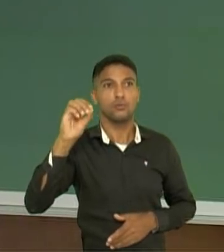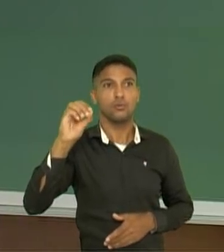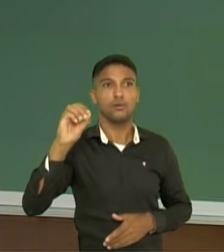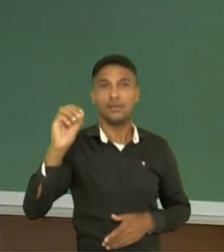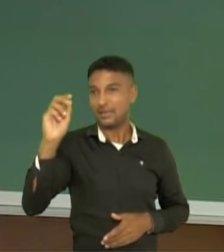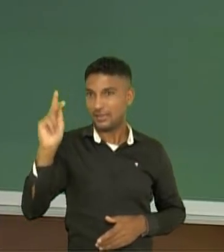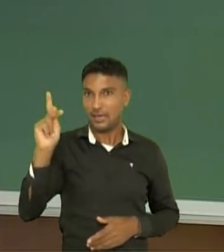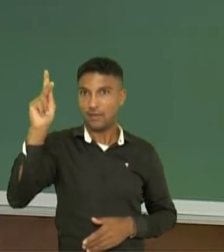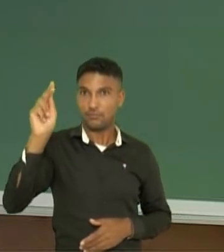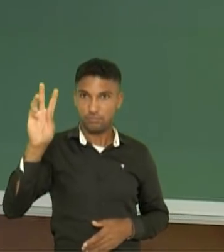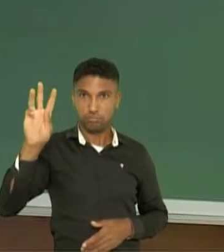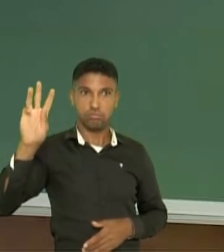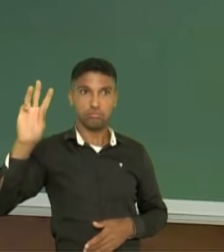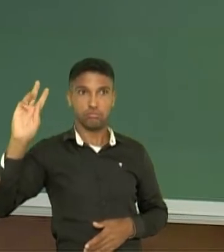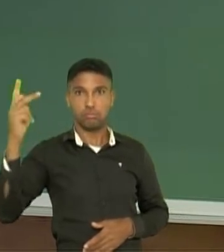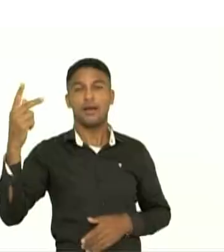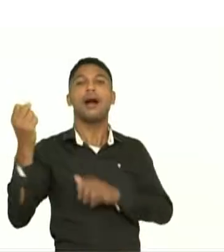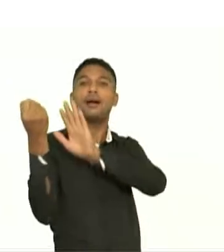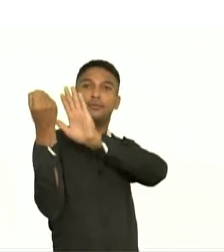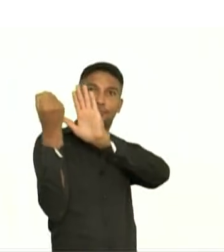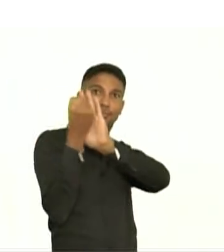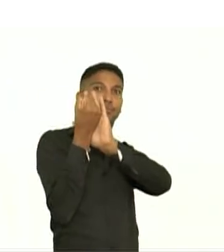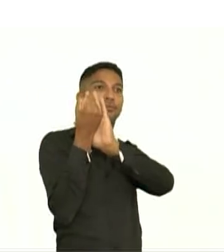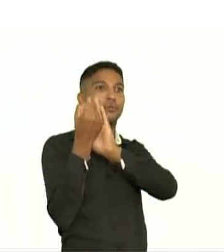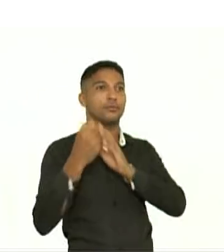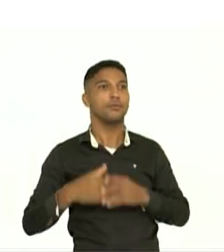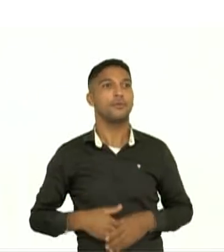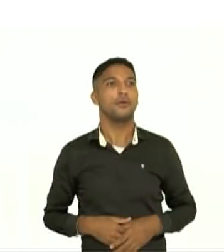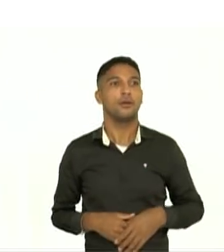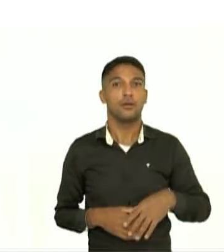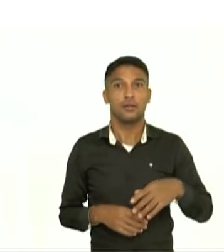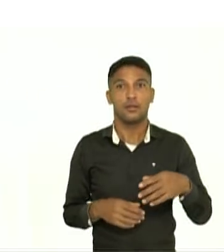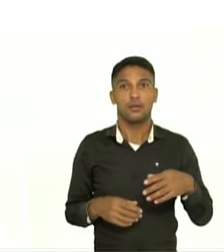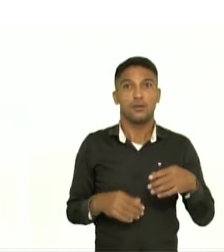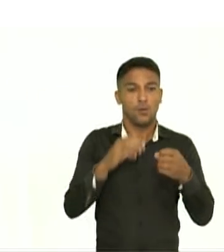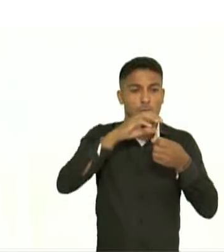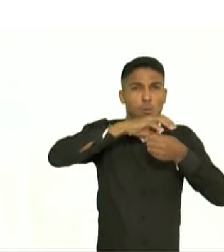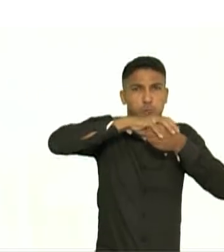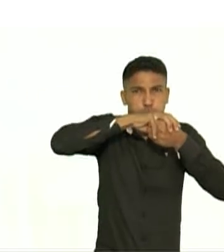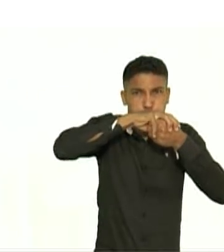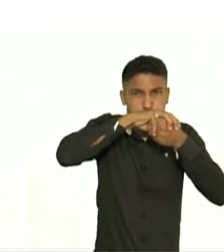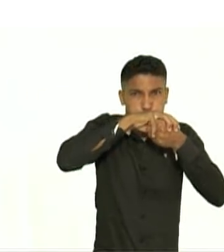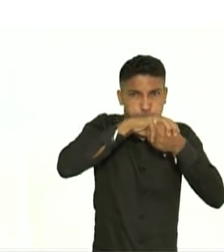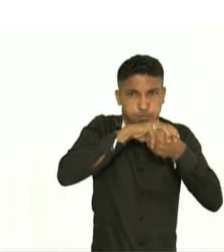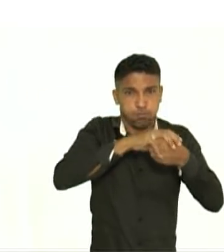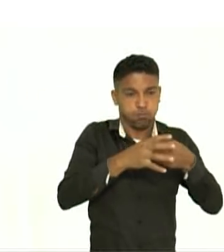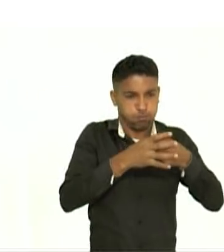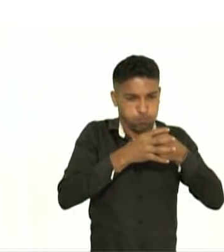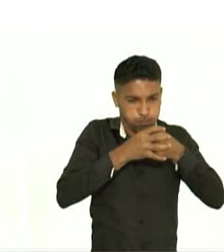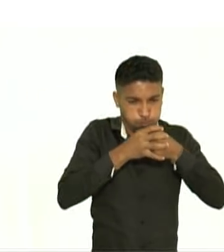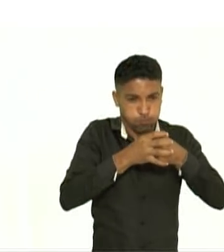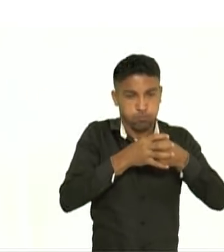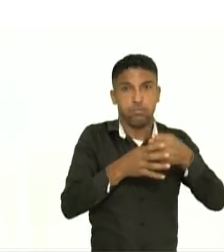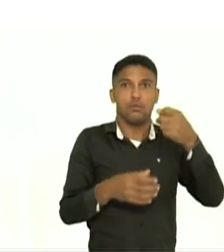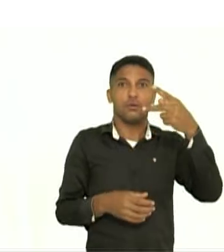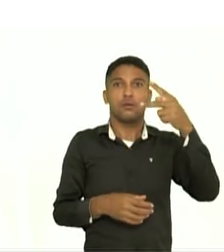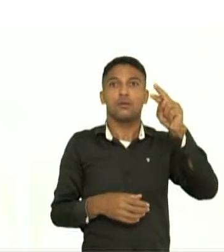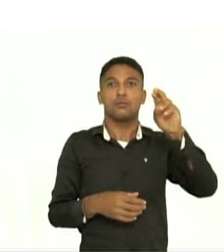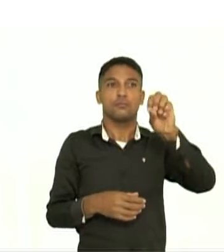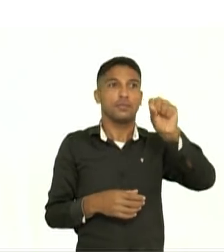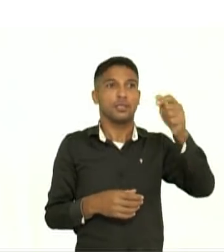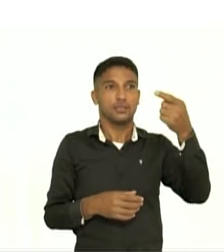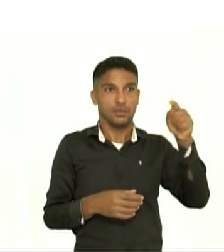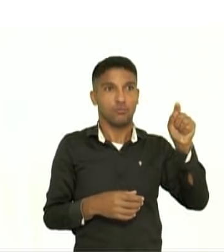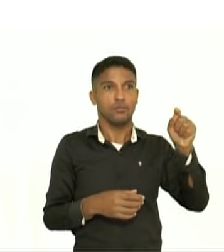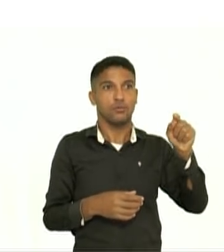unidade. Pressão, 76 centímetros de mercúrio, você teria 76 o módulo e centímetros de mercúrio a unidade.